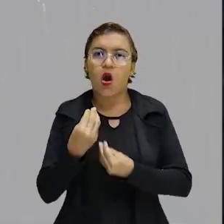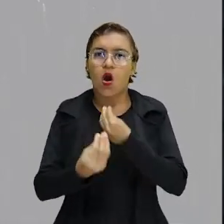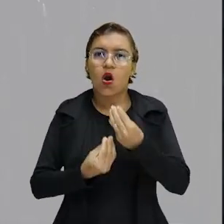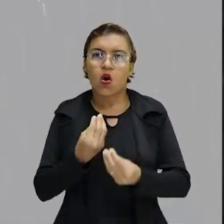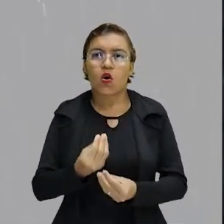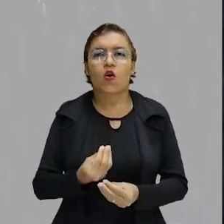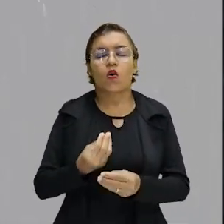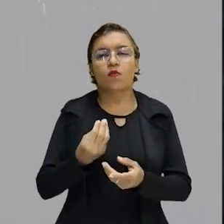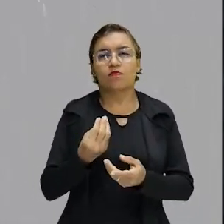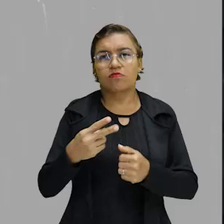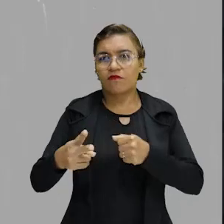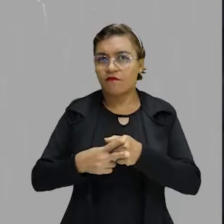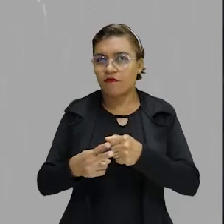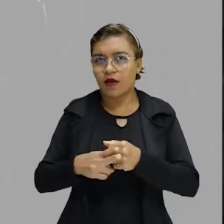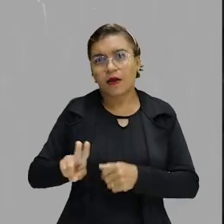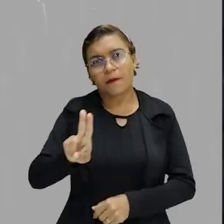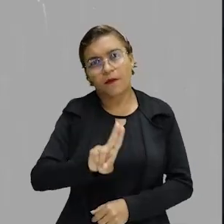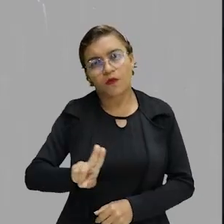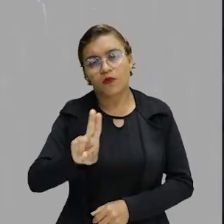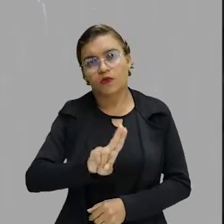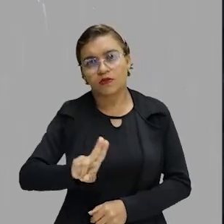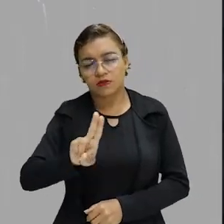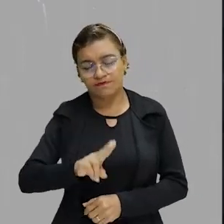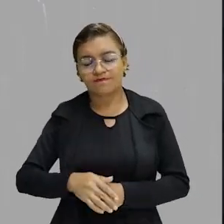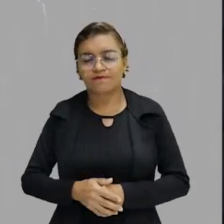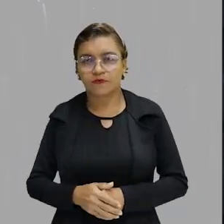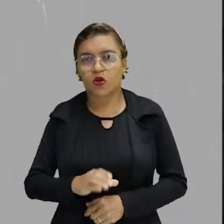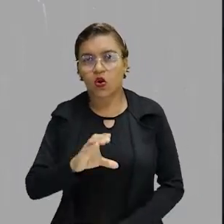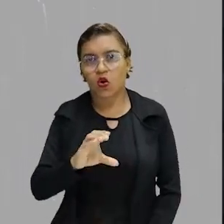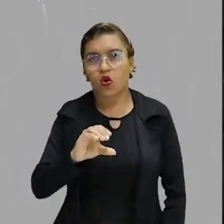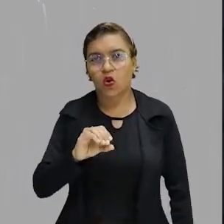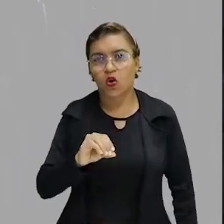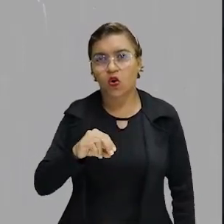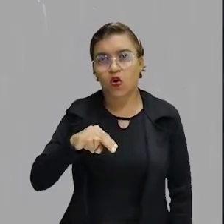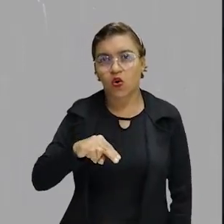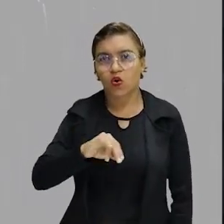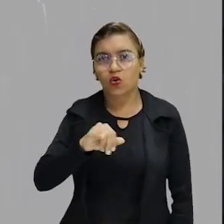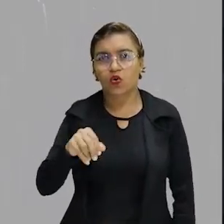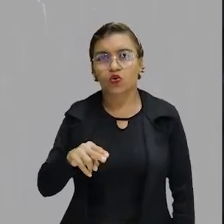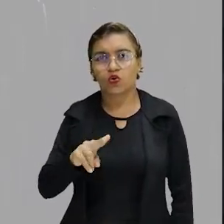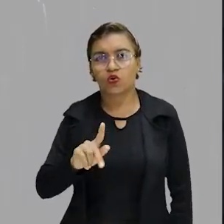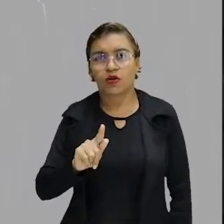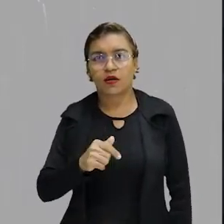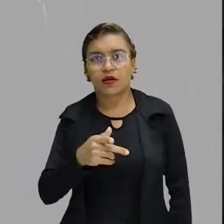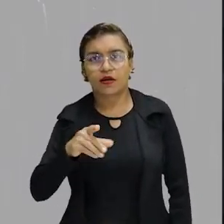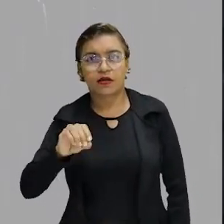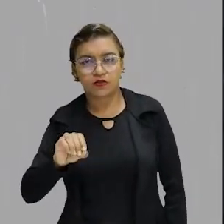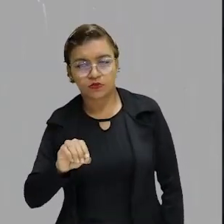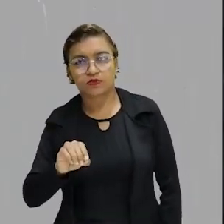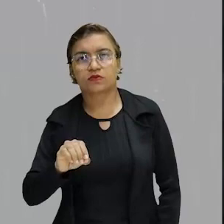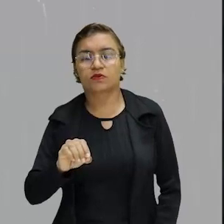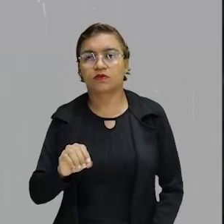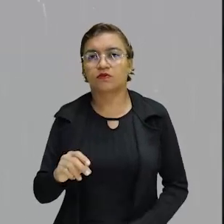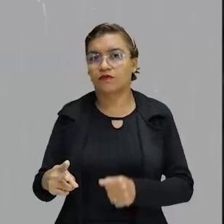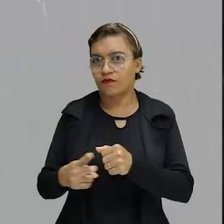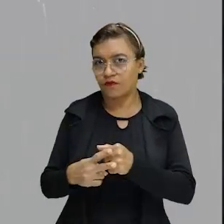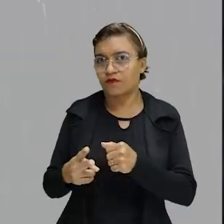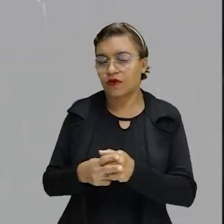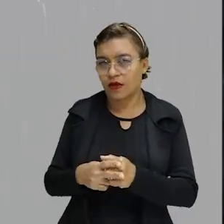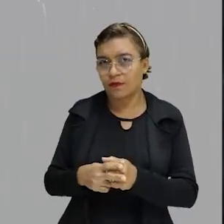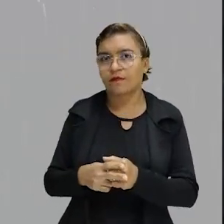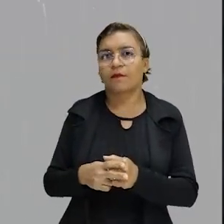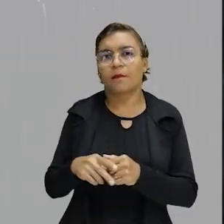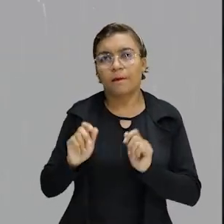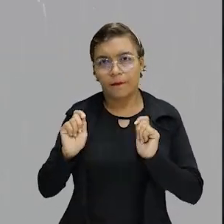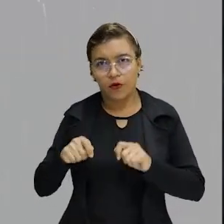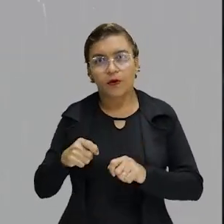em todos os modos. No indicativo, no subjuntivo e no imperativo. Então, anota essa dica aí, conjugador de verbos, para tirar qualquer dúvida